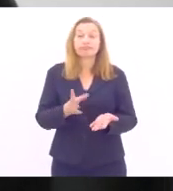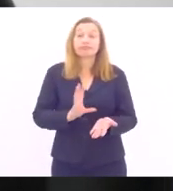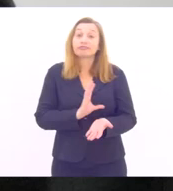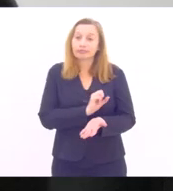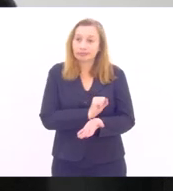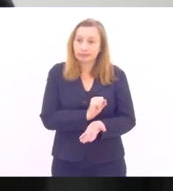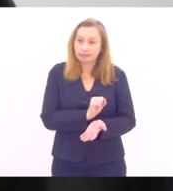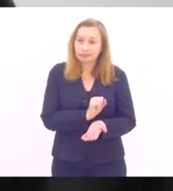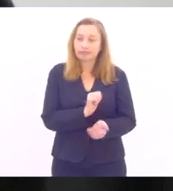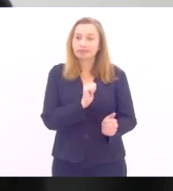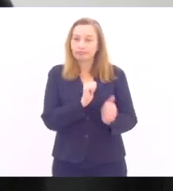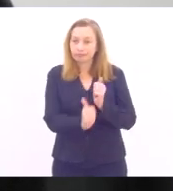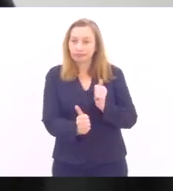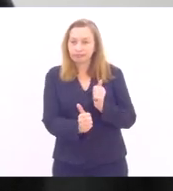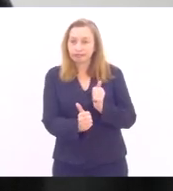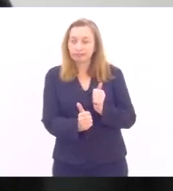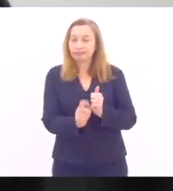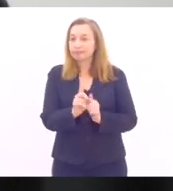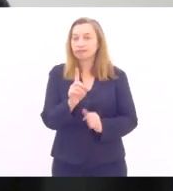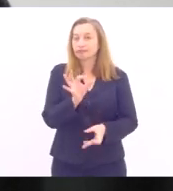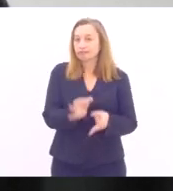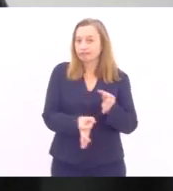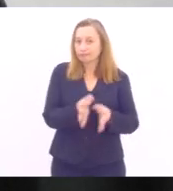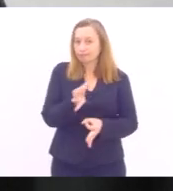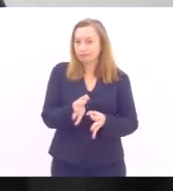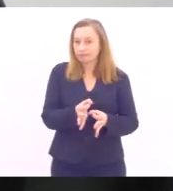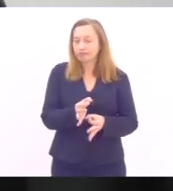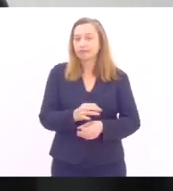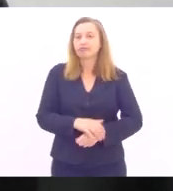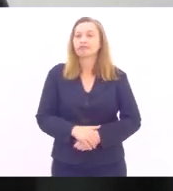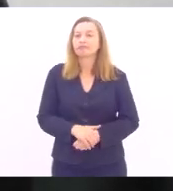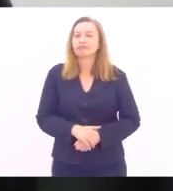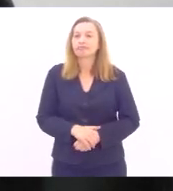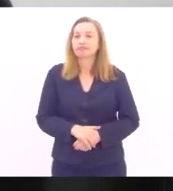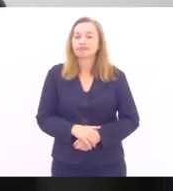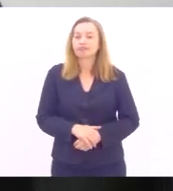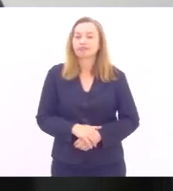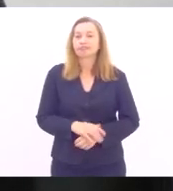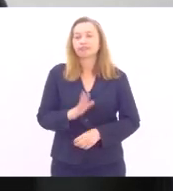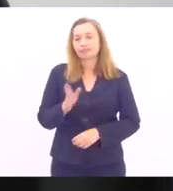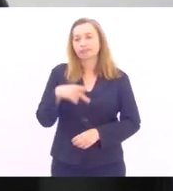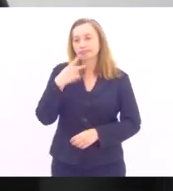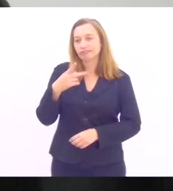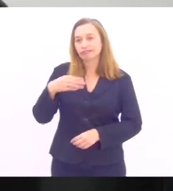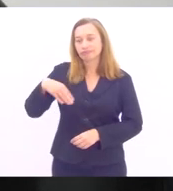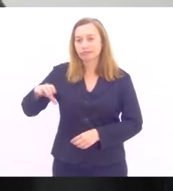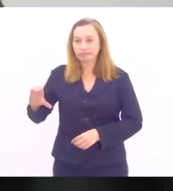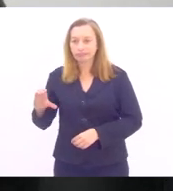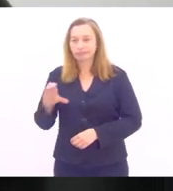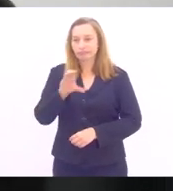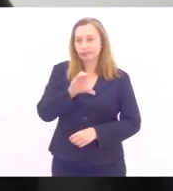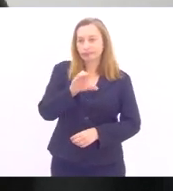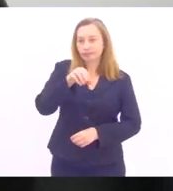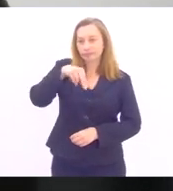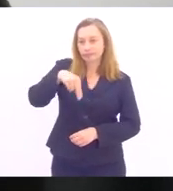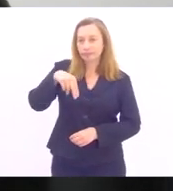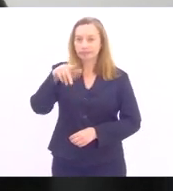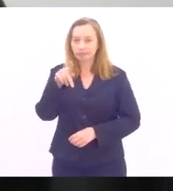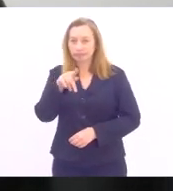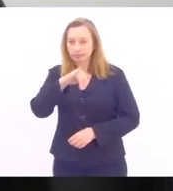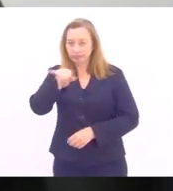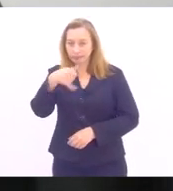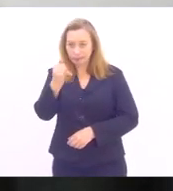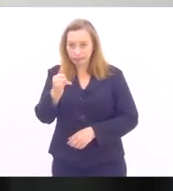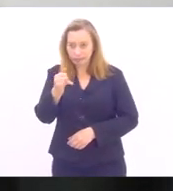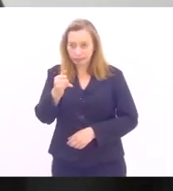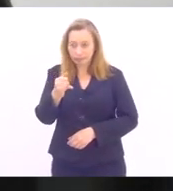Né? E não é justo que, como bem disse o Mink, que o CNPJ